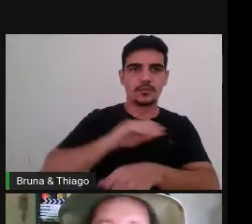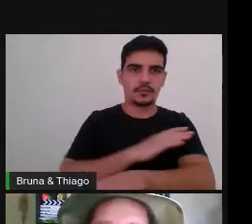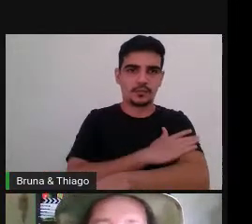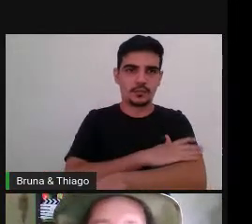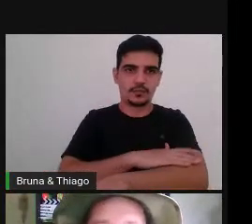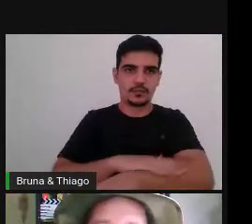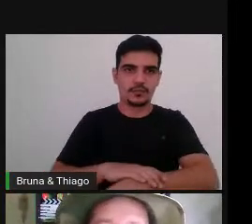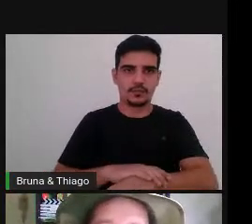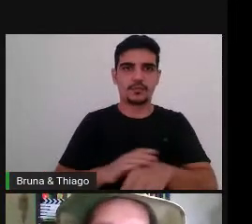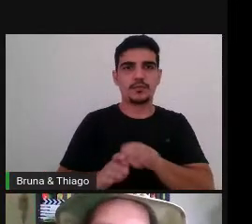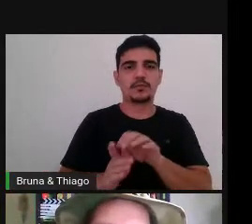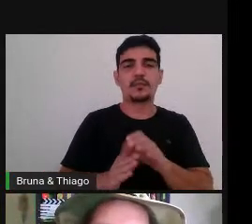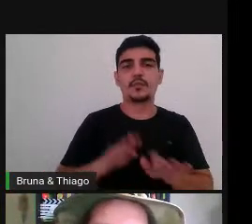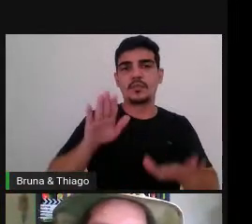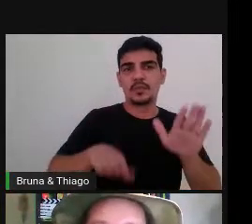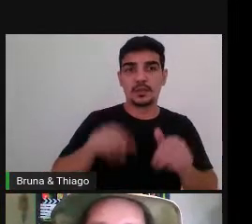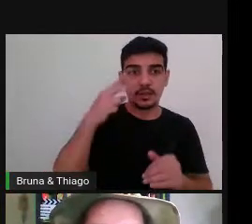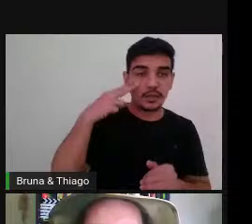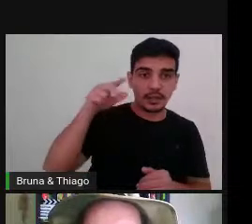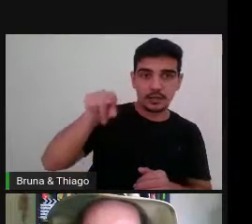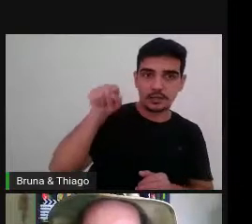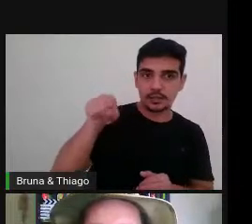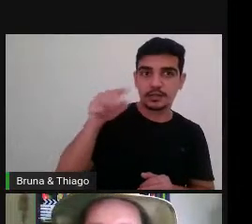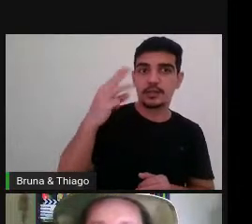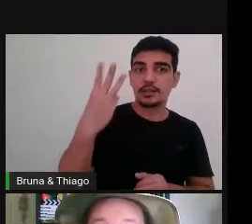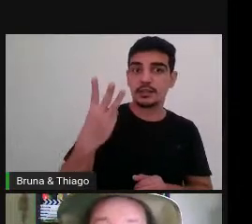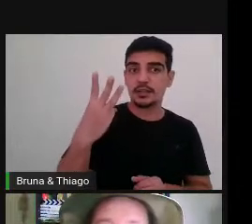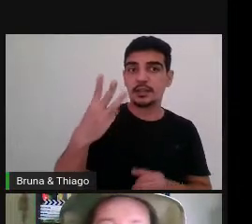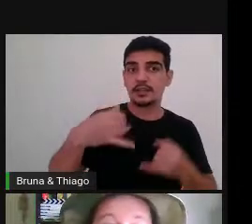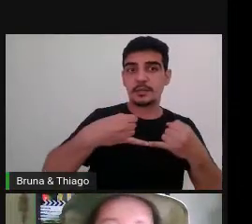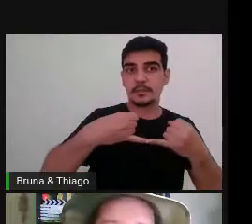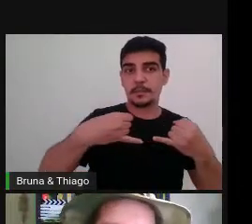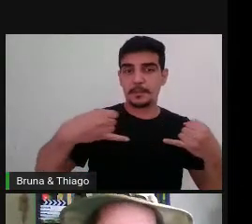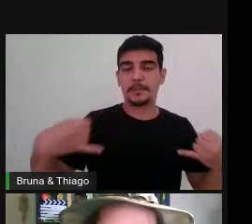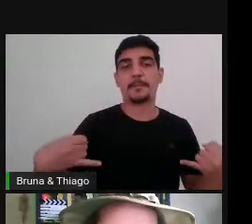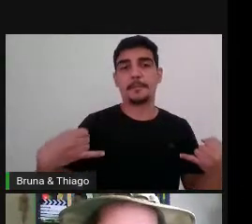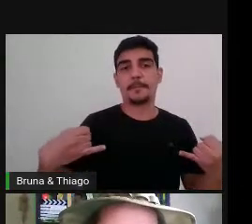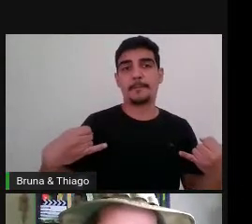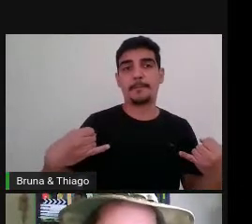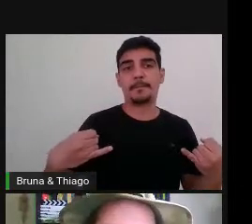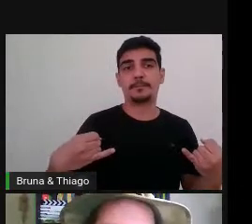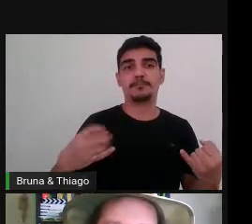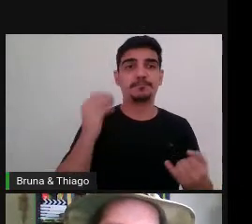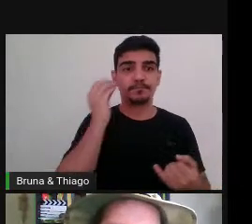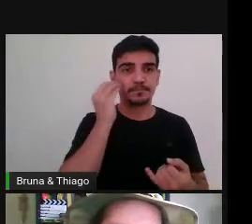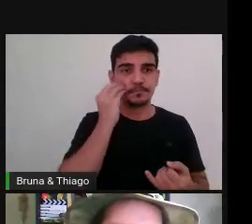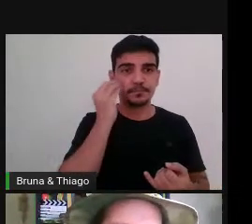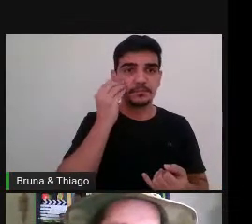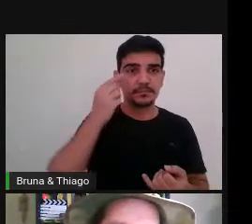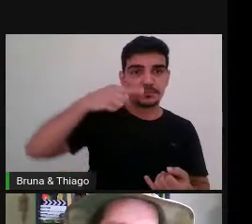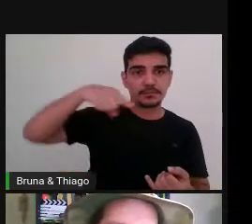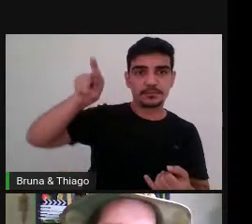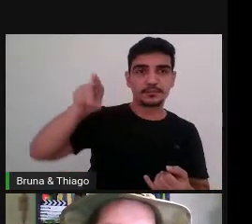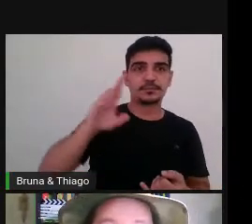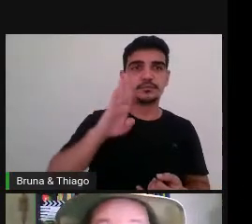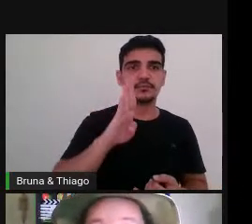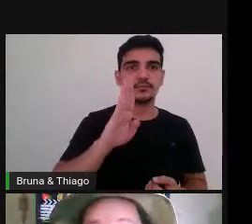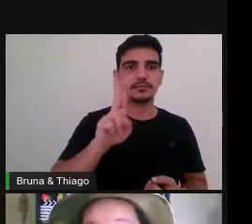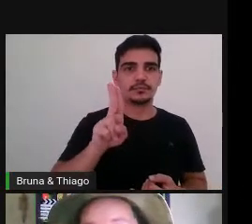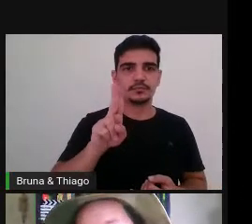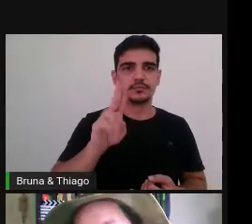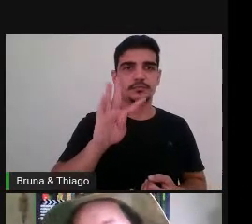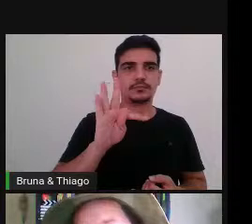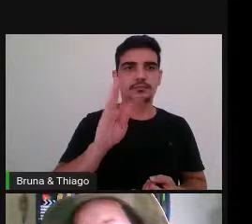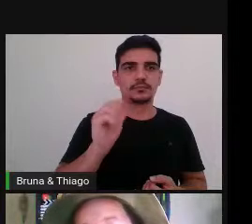tinha 3,80 metros. É uma cobra muito grande. Nós tentamos mandá-la para o Instituto Butantan. Solicitamos autorização de lá,